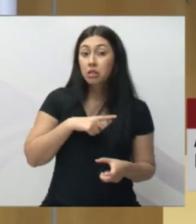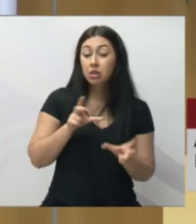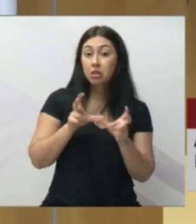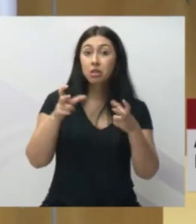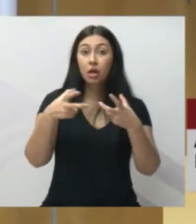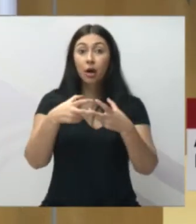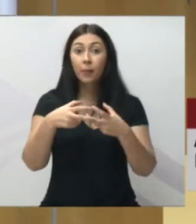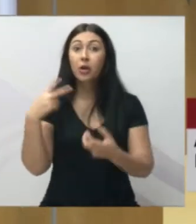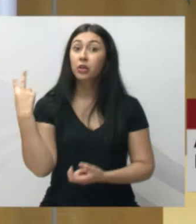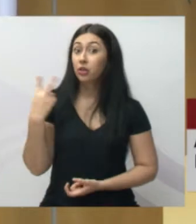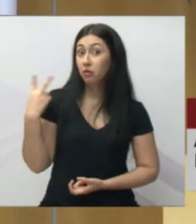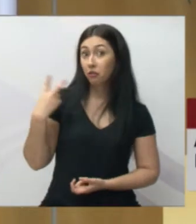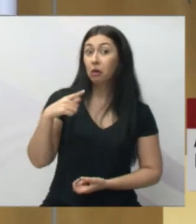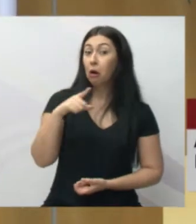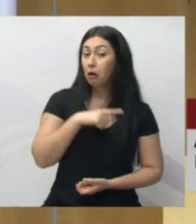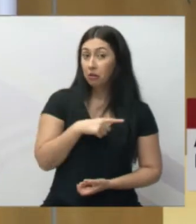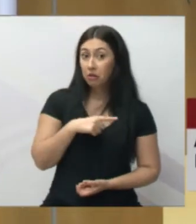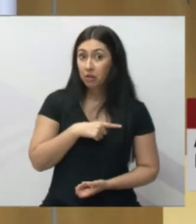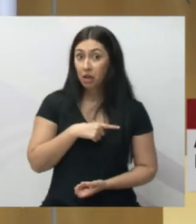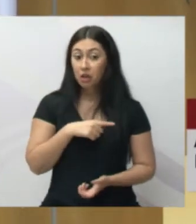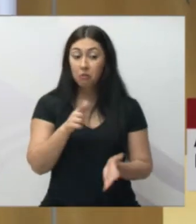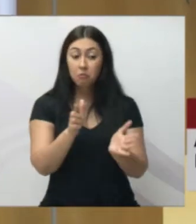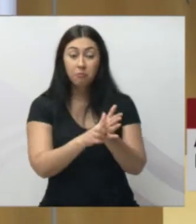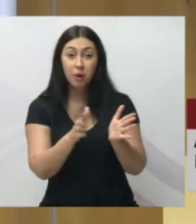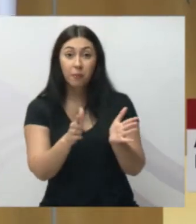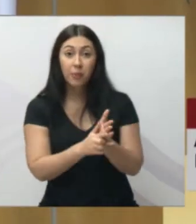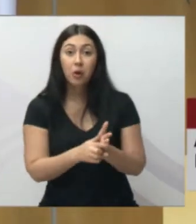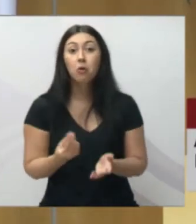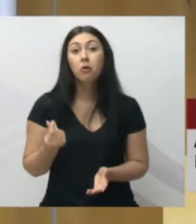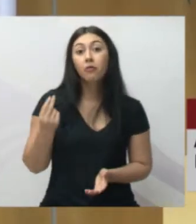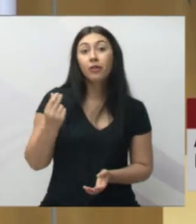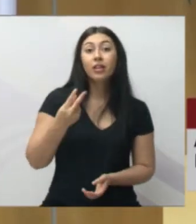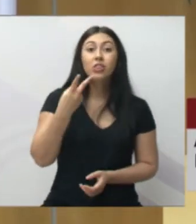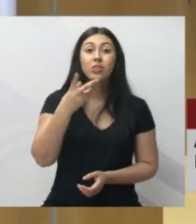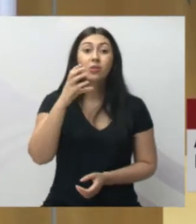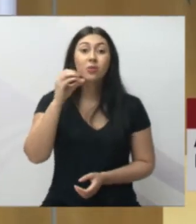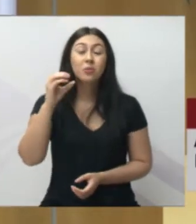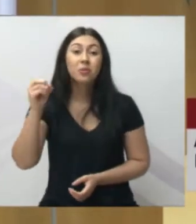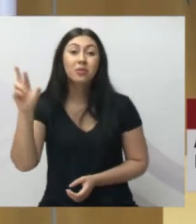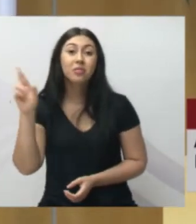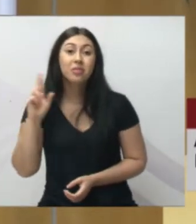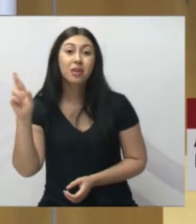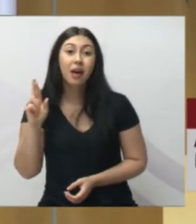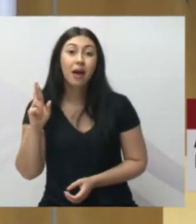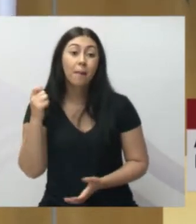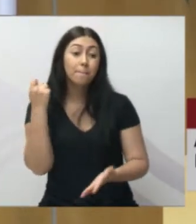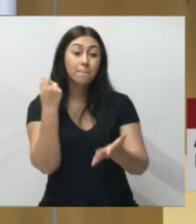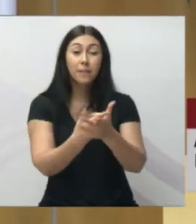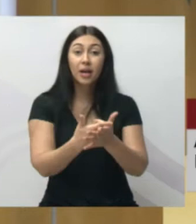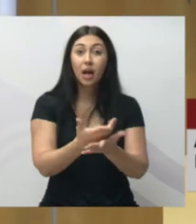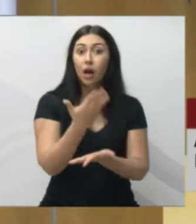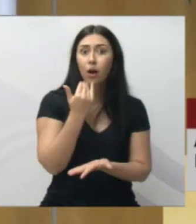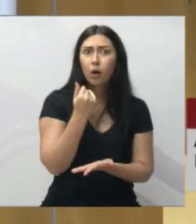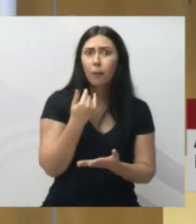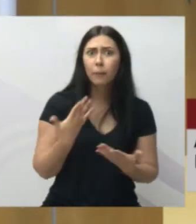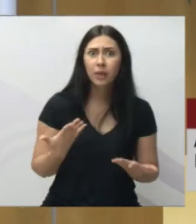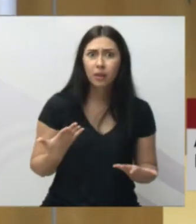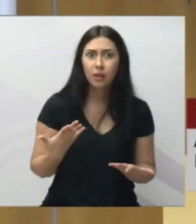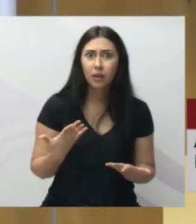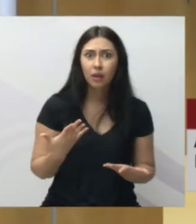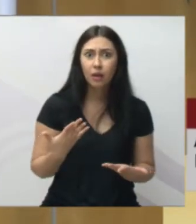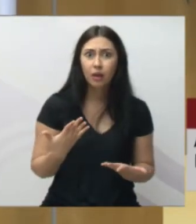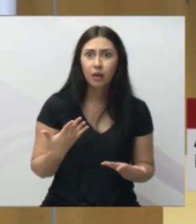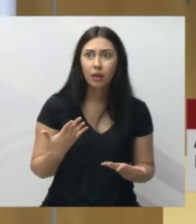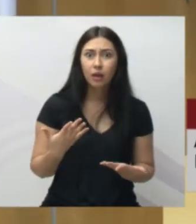acredite vocês, foi matéria de jornal, de mais de R$200 por dia de almoço. Vereador que não tem nada